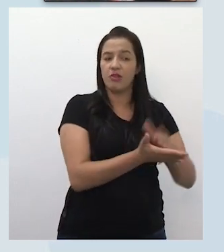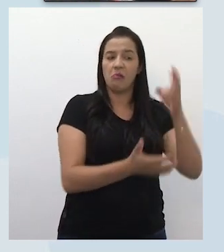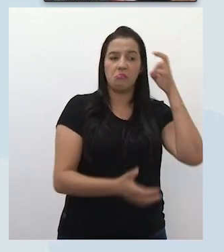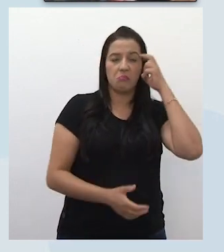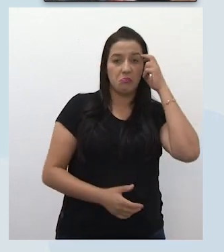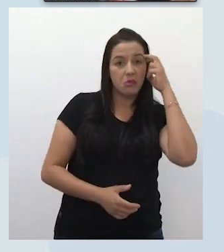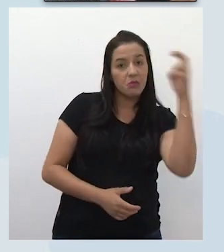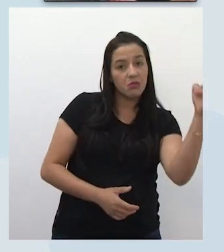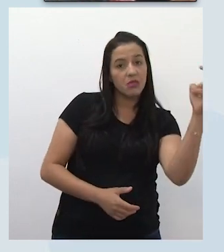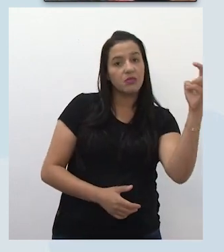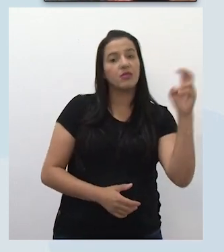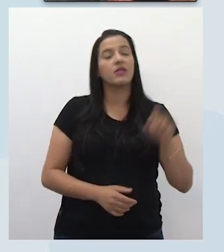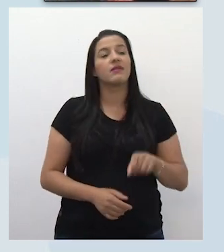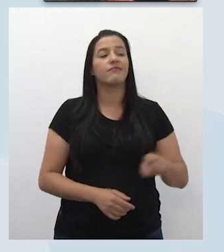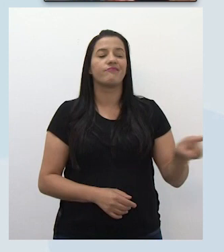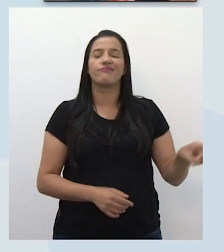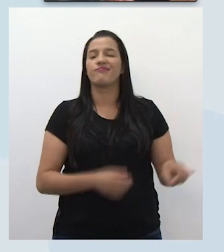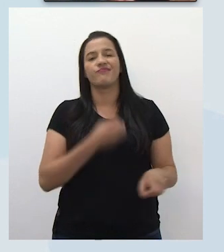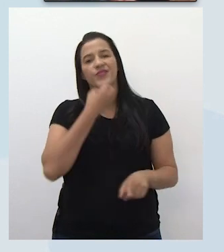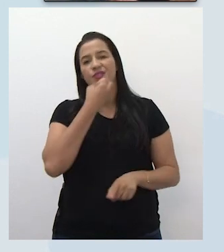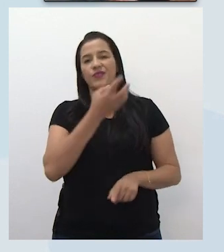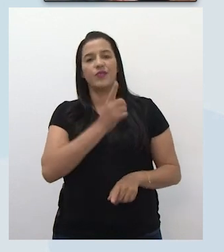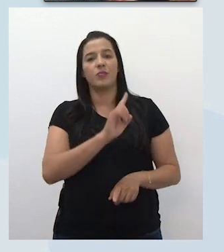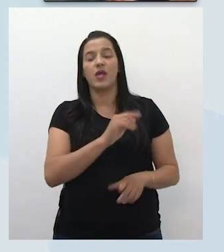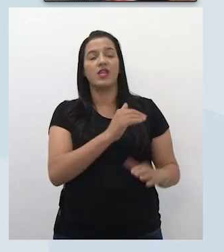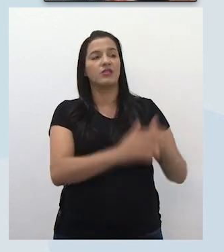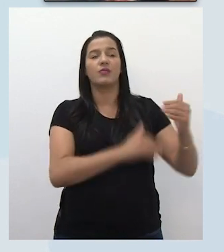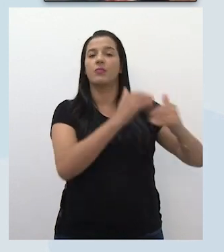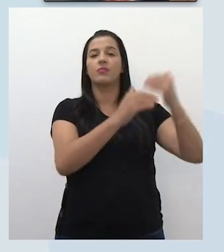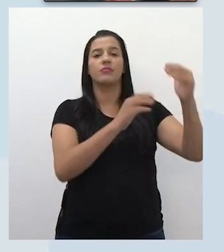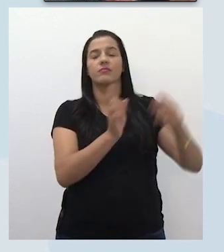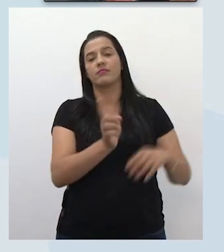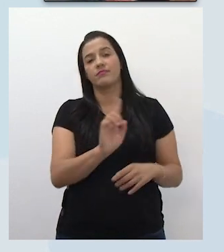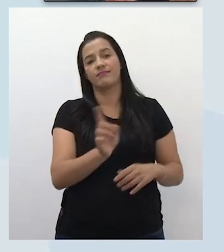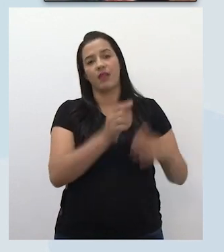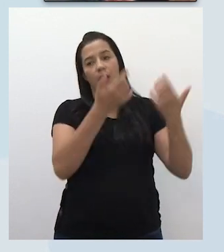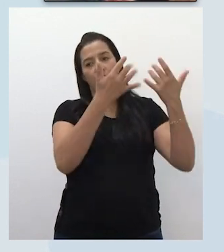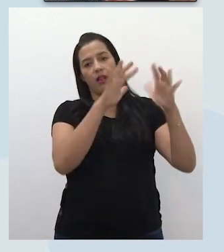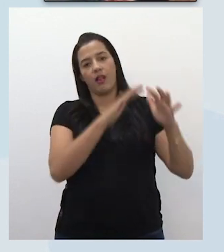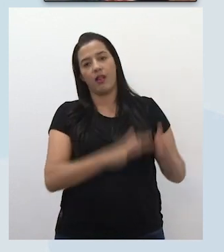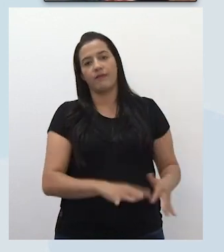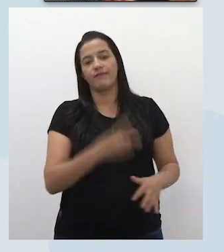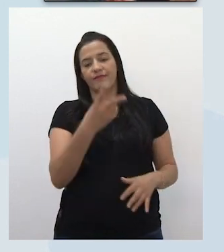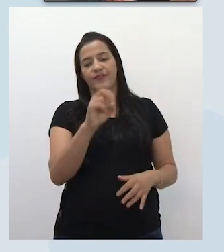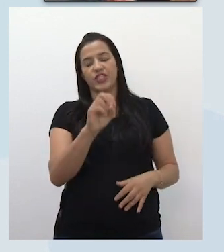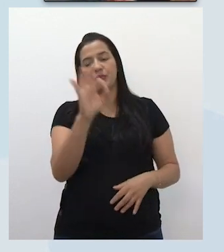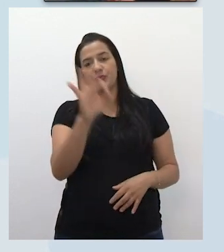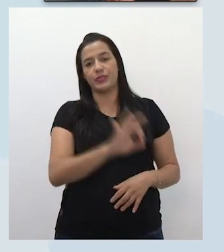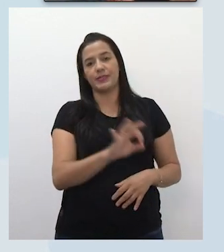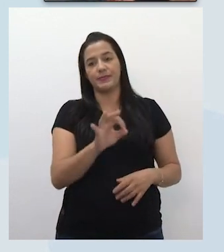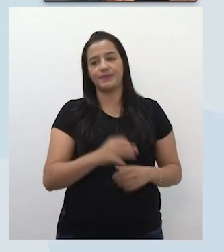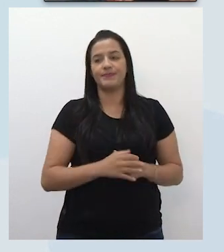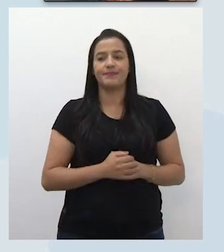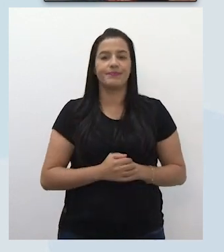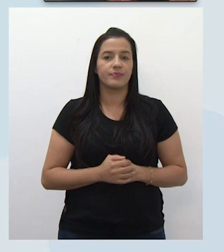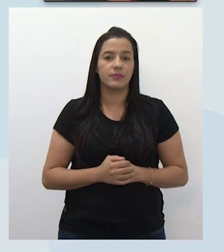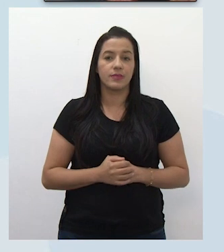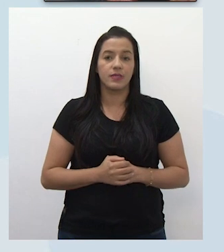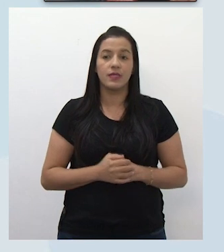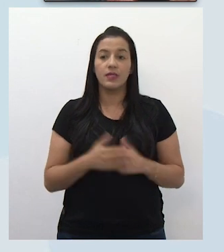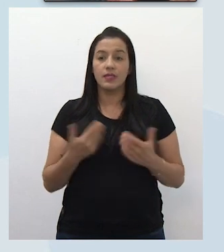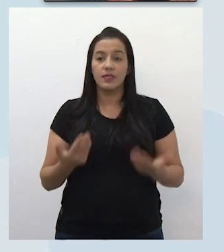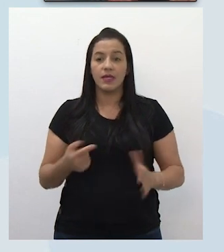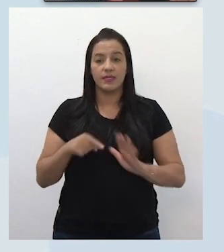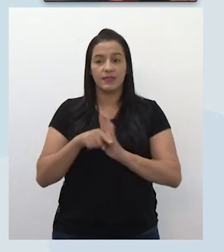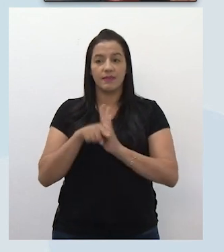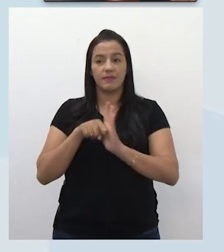os inteligentes, eles foram mal. O desempenho deles despencou 20%. Gente, essa pesquisa,